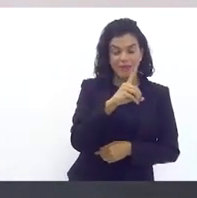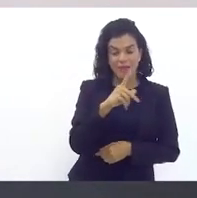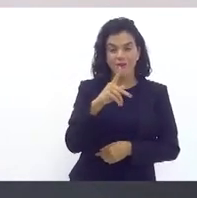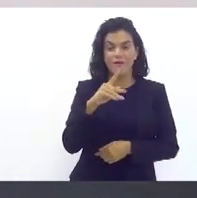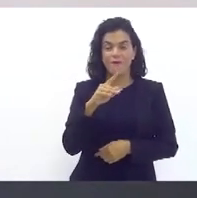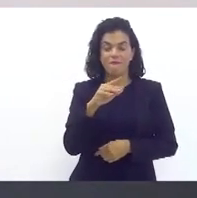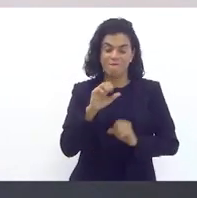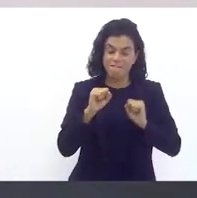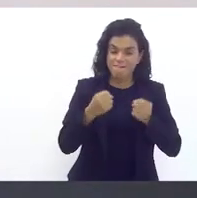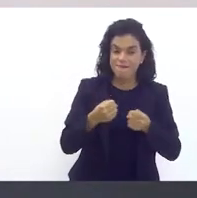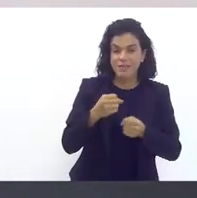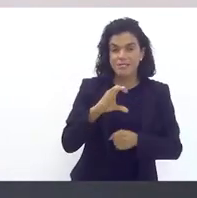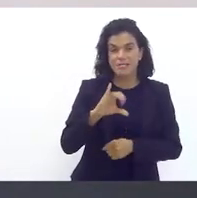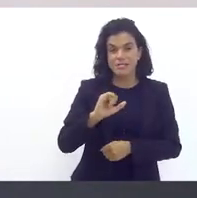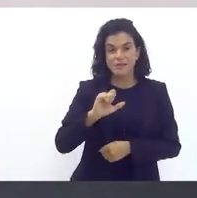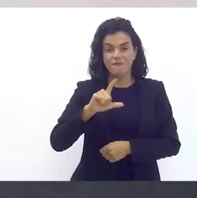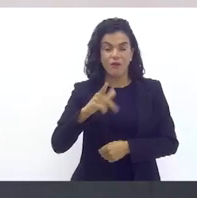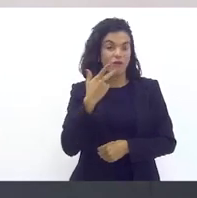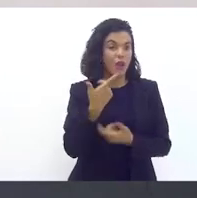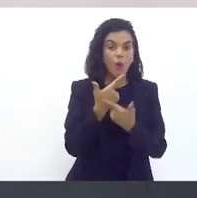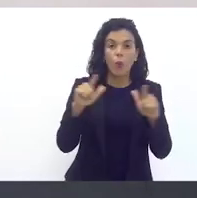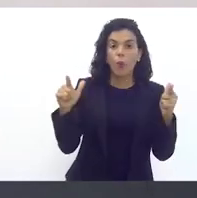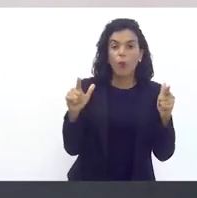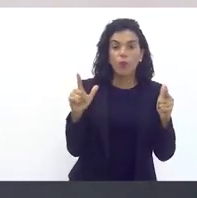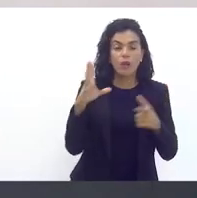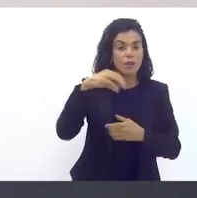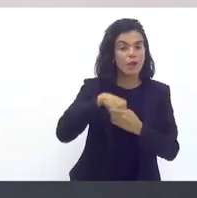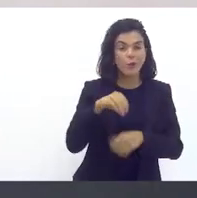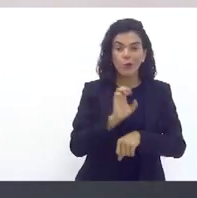dentro da estrutura do Estado,